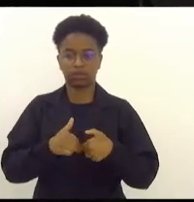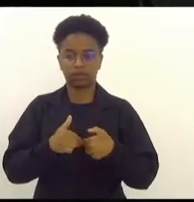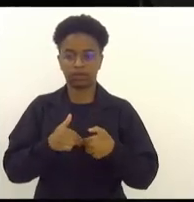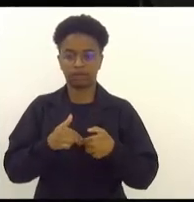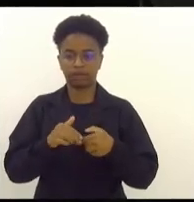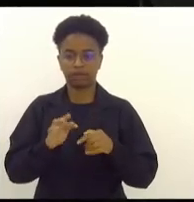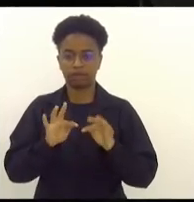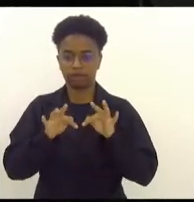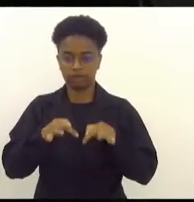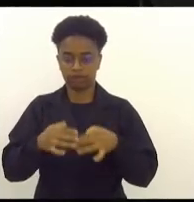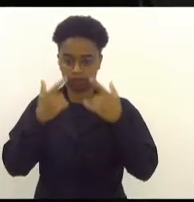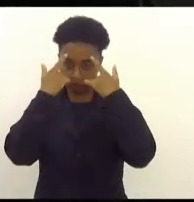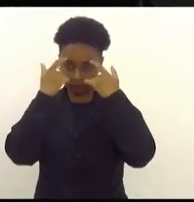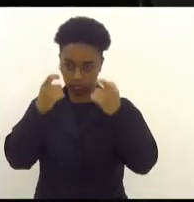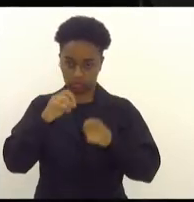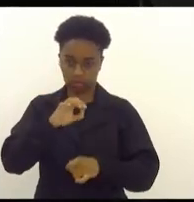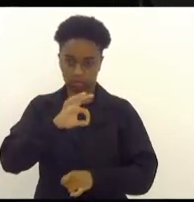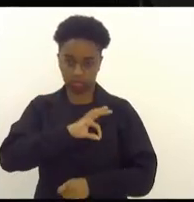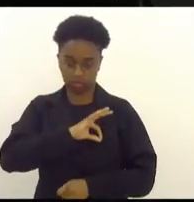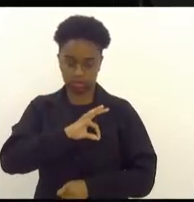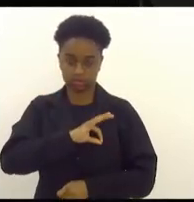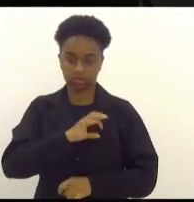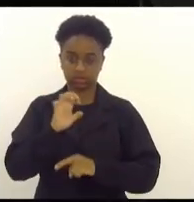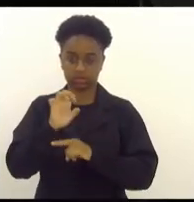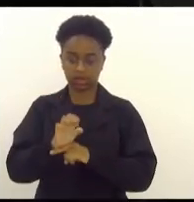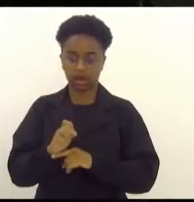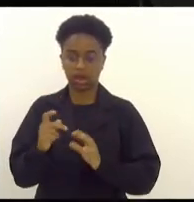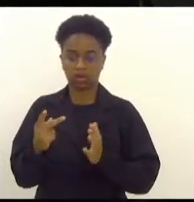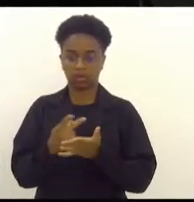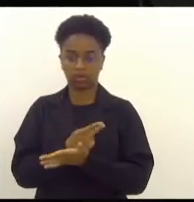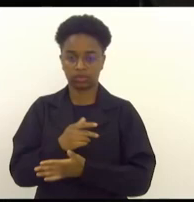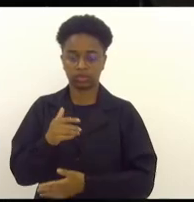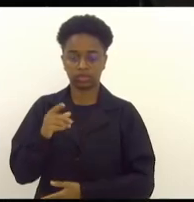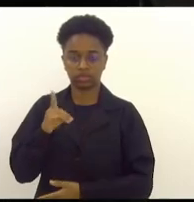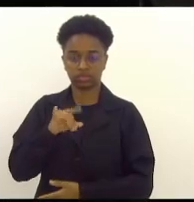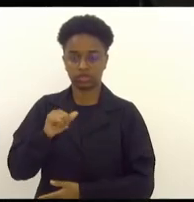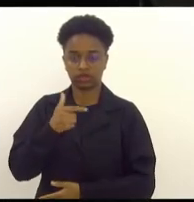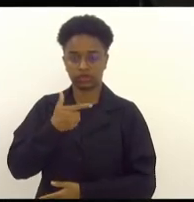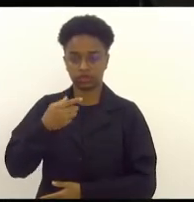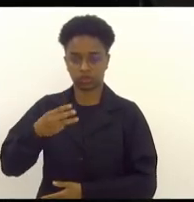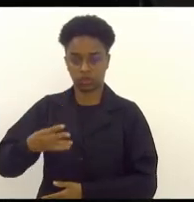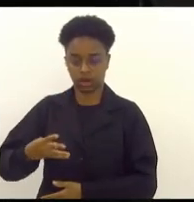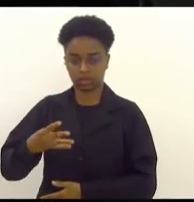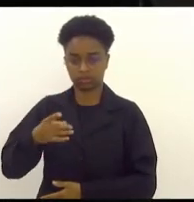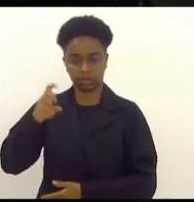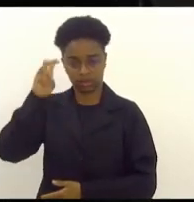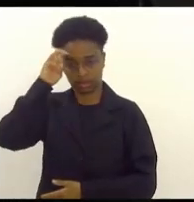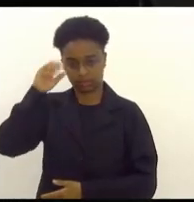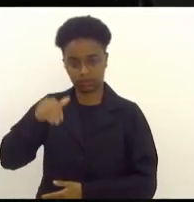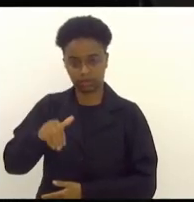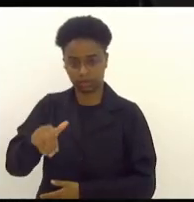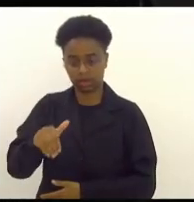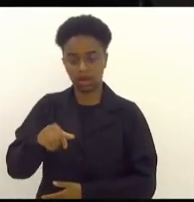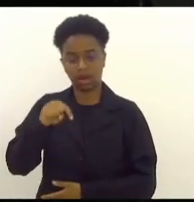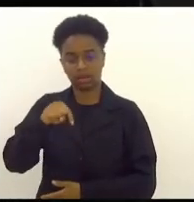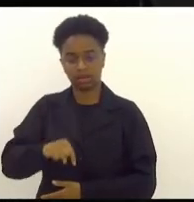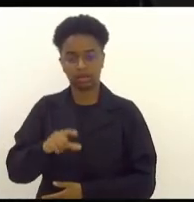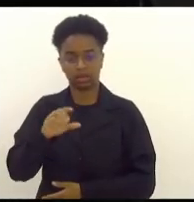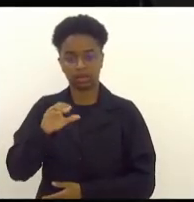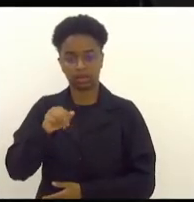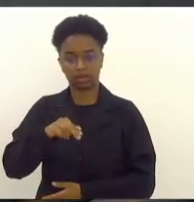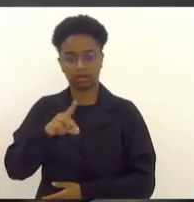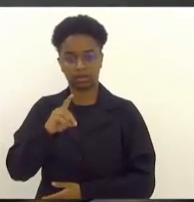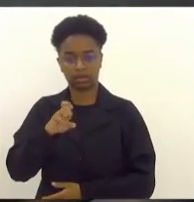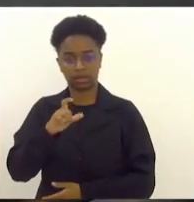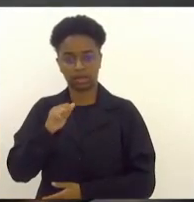pelo fim da violência policial de estado que ocorrerá No próximo dia 24 quinta-feira às 16 horas na Candelária aqui no centro do Rio de Janeiro